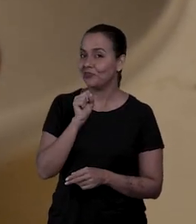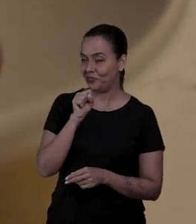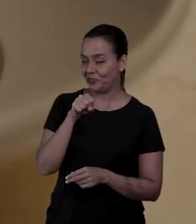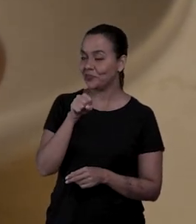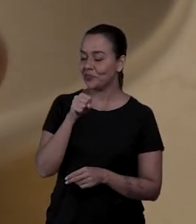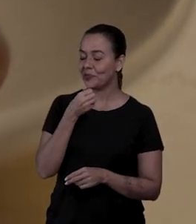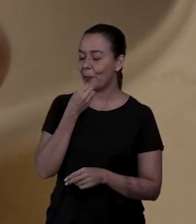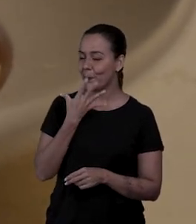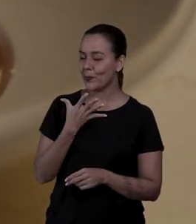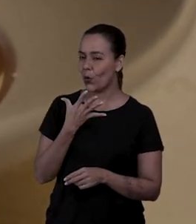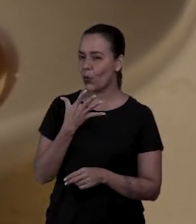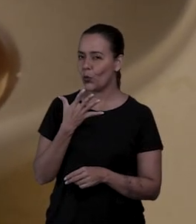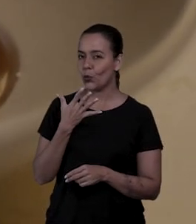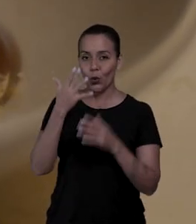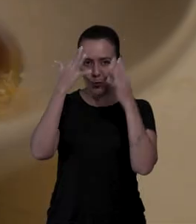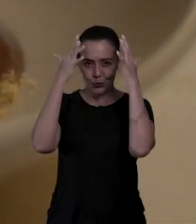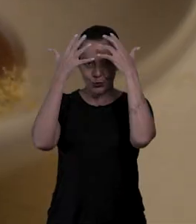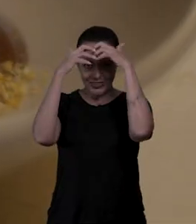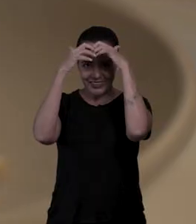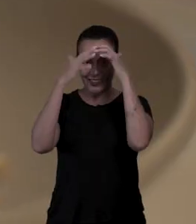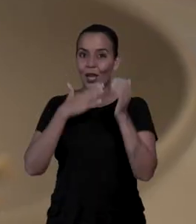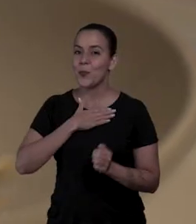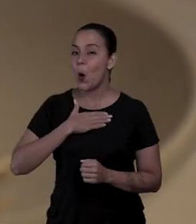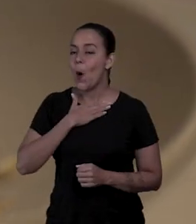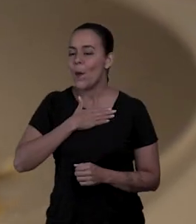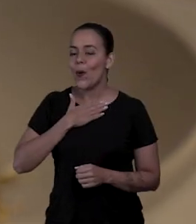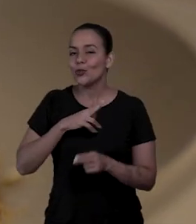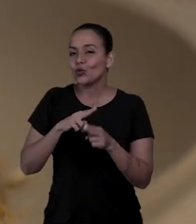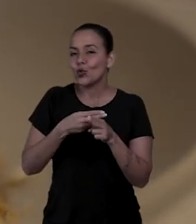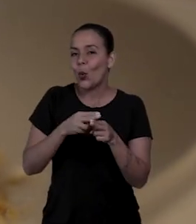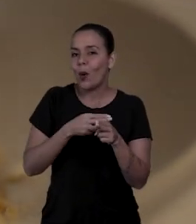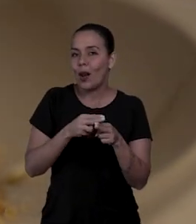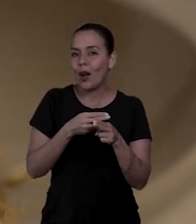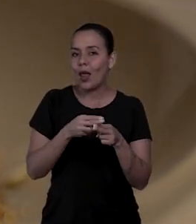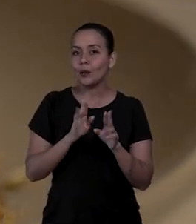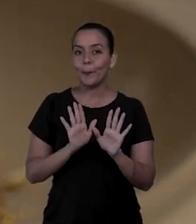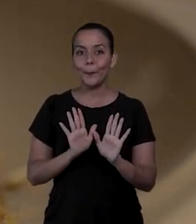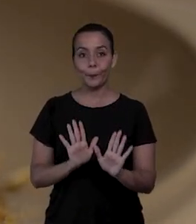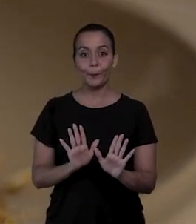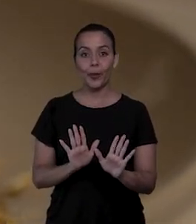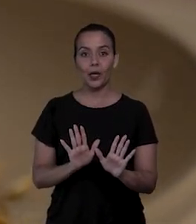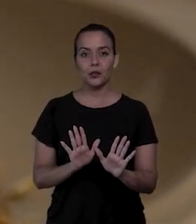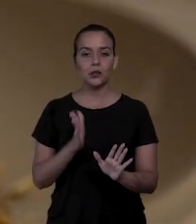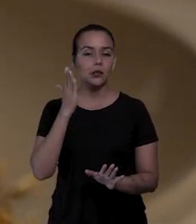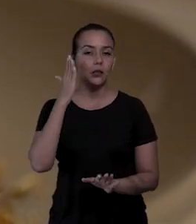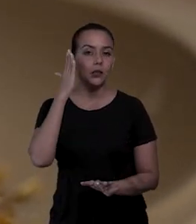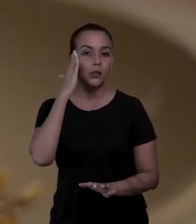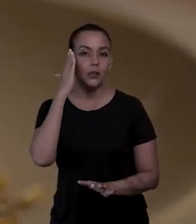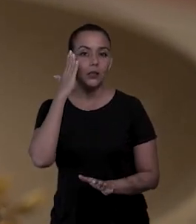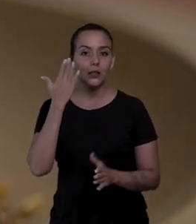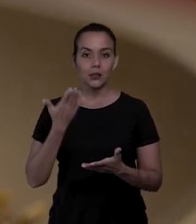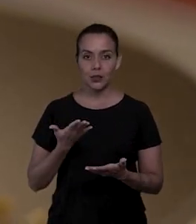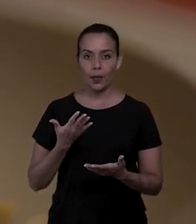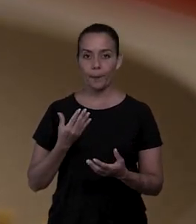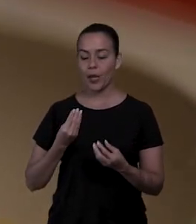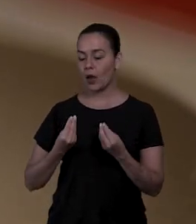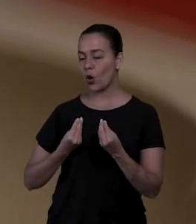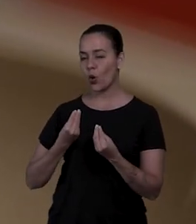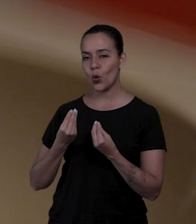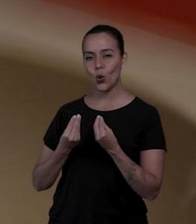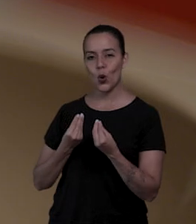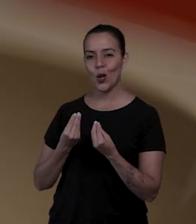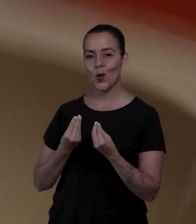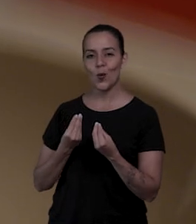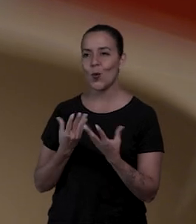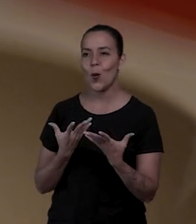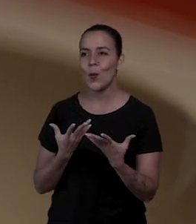Sim, provavelmente um alimento que o cérebro gosta mais. A jovem prepara uma sobremesa. Mas também, saber o que dá um